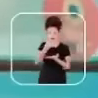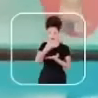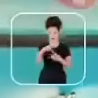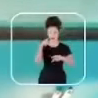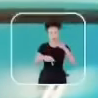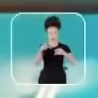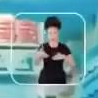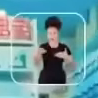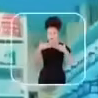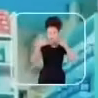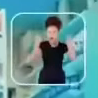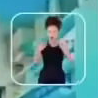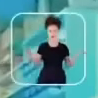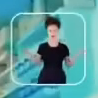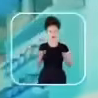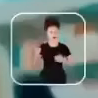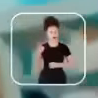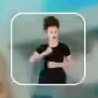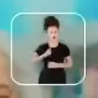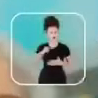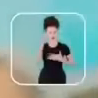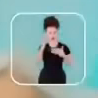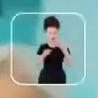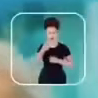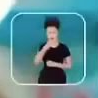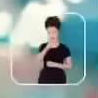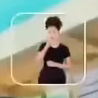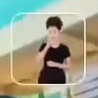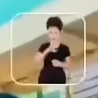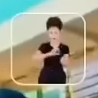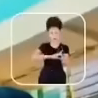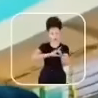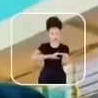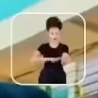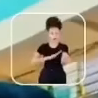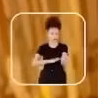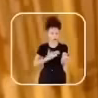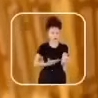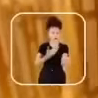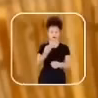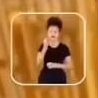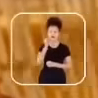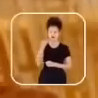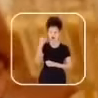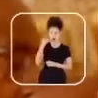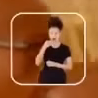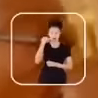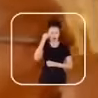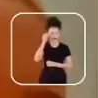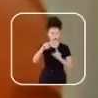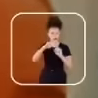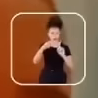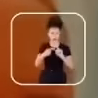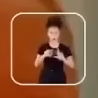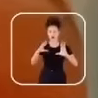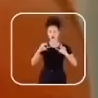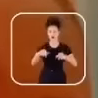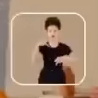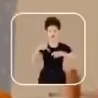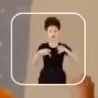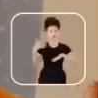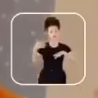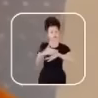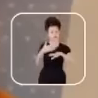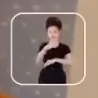vocês cortou pouco cortou tarde e eu digo para vocês que não vai cortar o suficiente por quê Porque isso daqui já tá